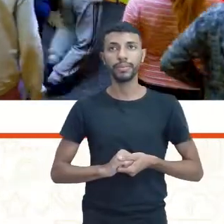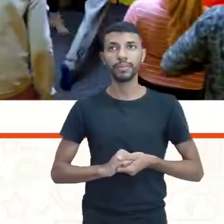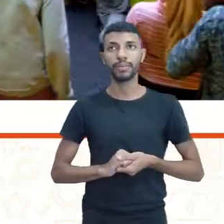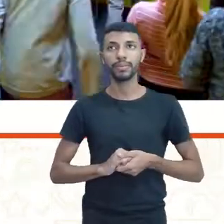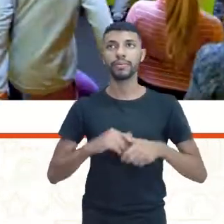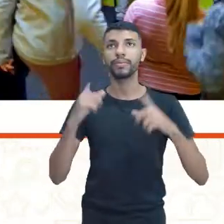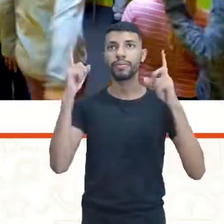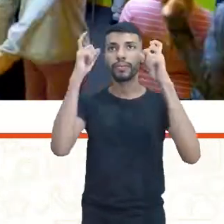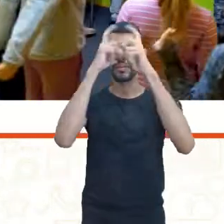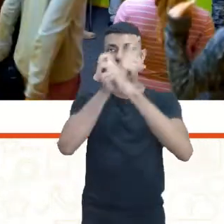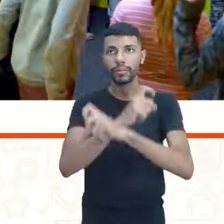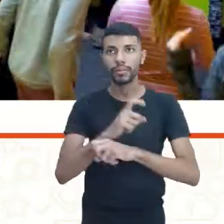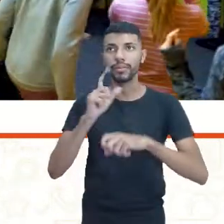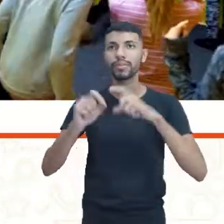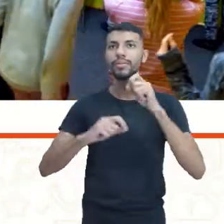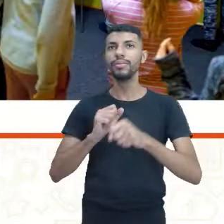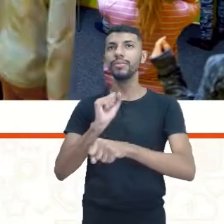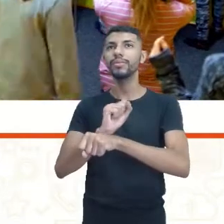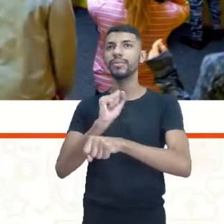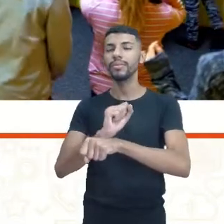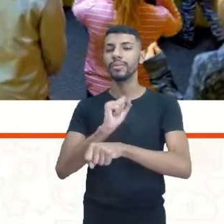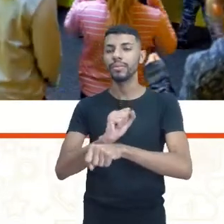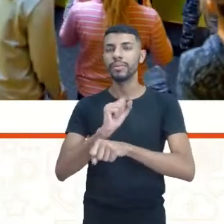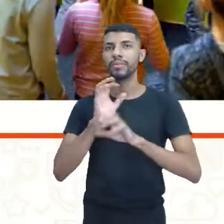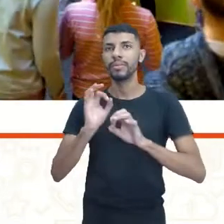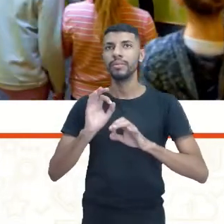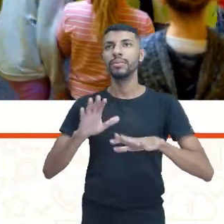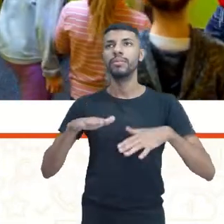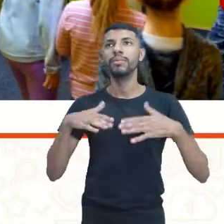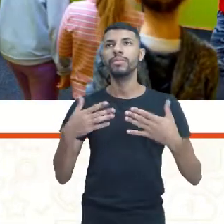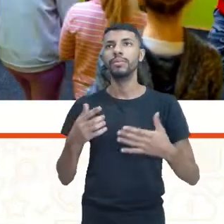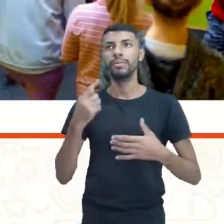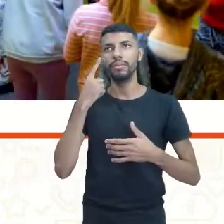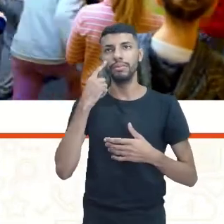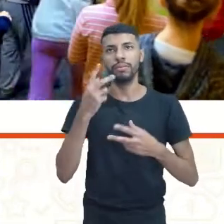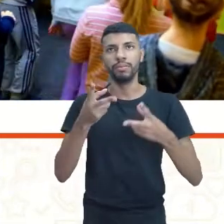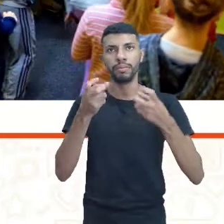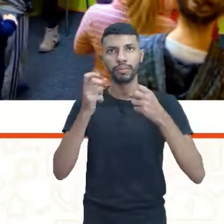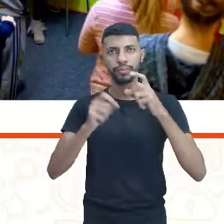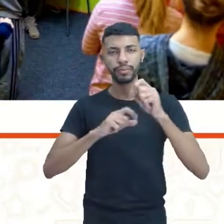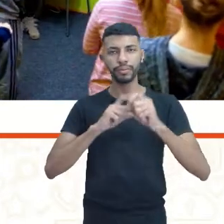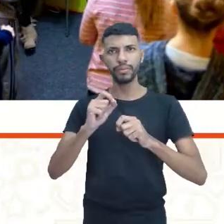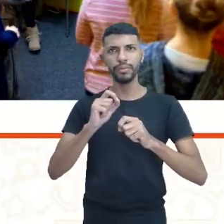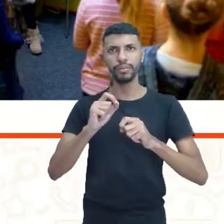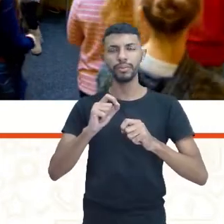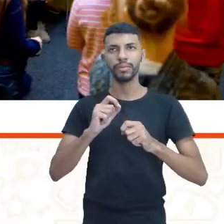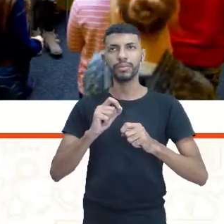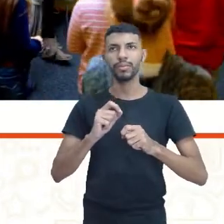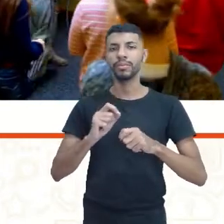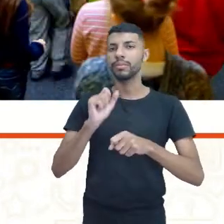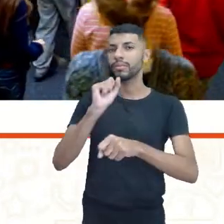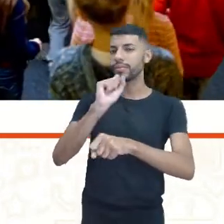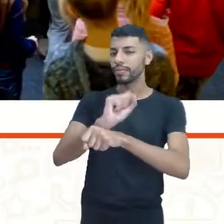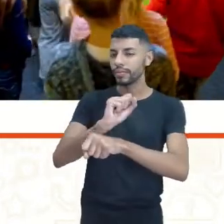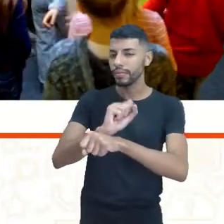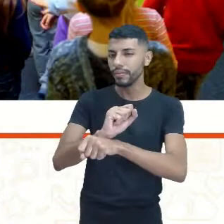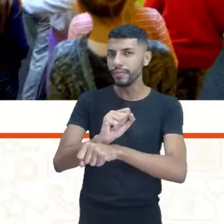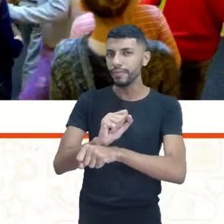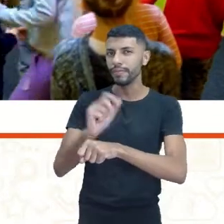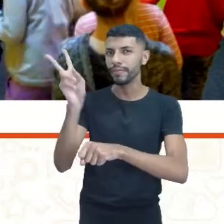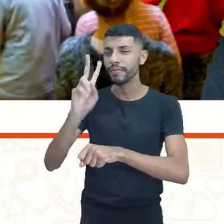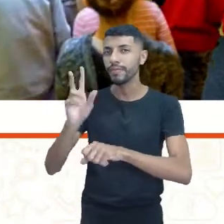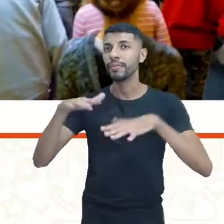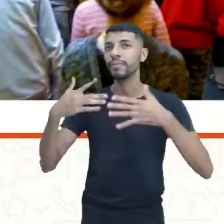Dificuldade para esperar a sua vez. Né? Então, perceba, quando a gente fala nas dificuldades para esperar a sua vez, a gente